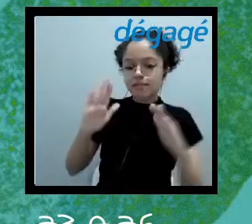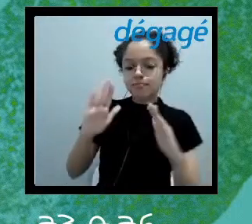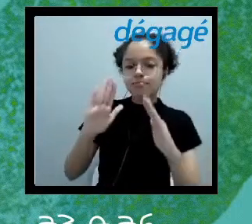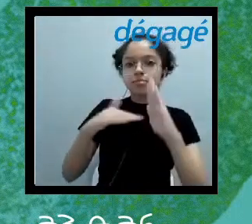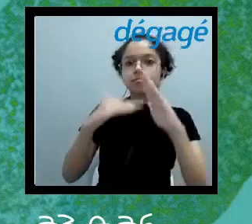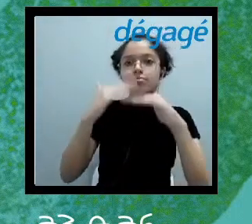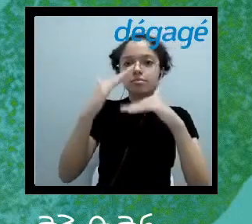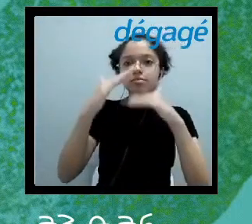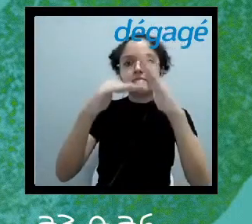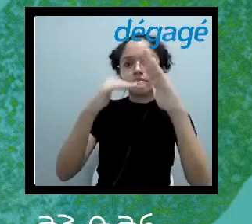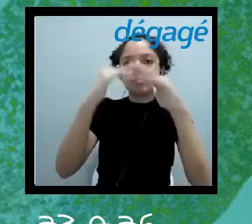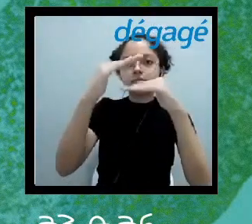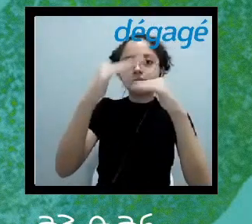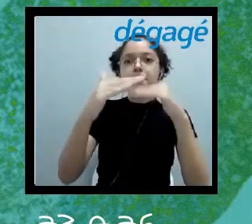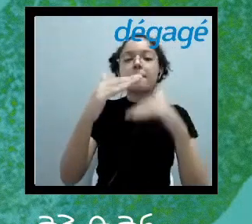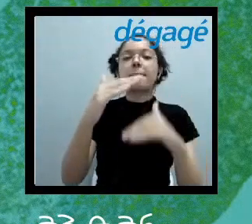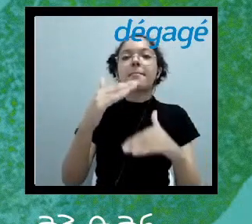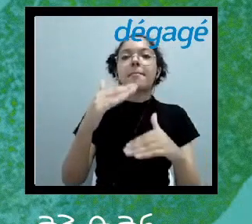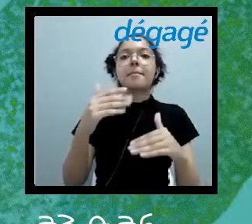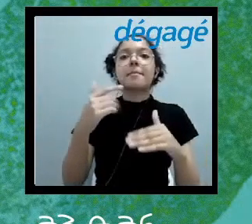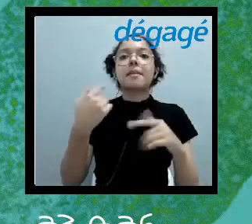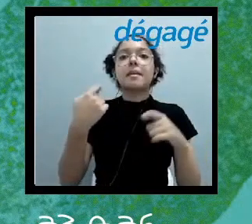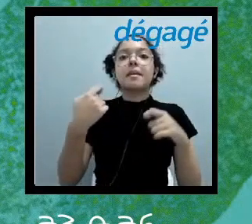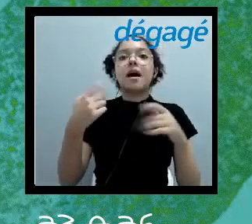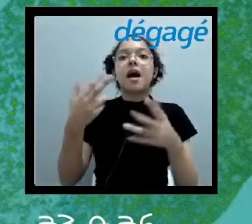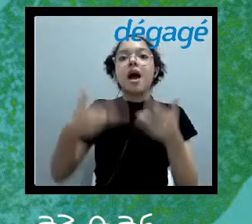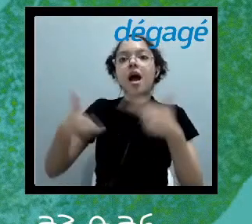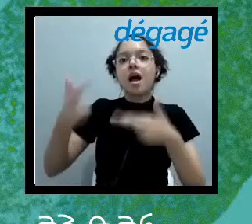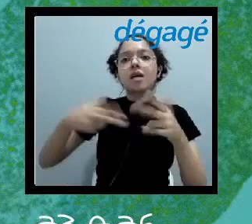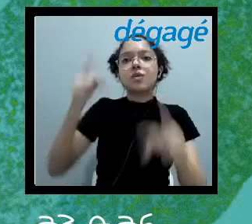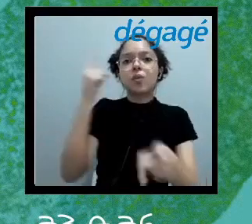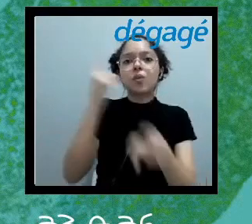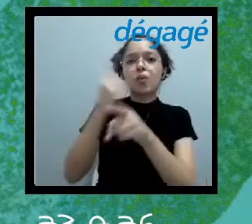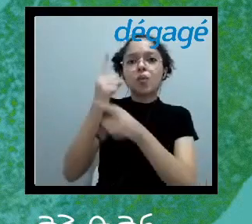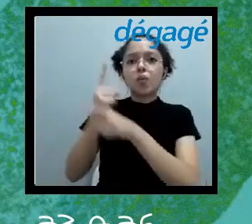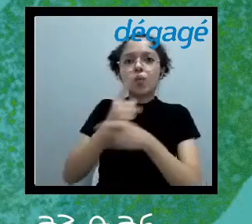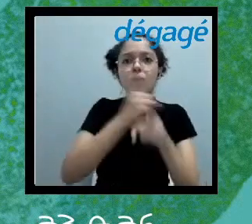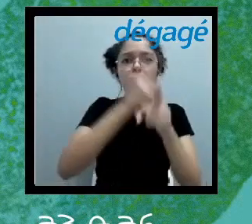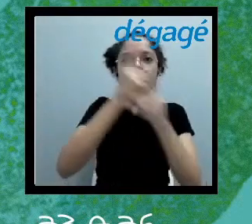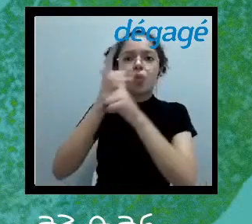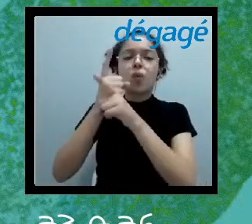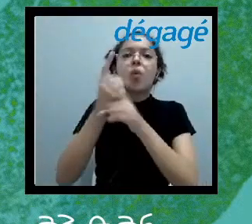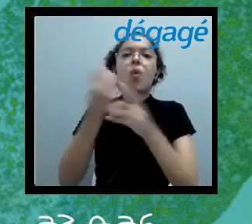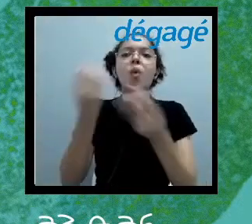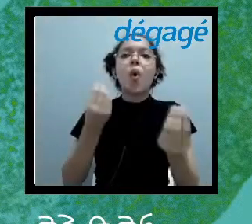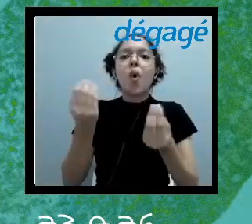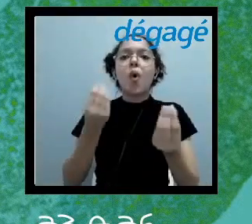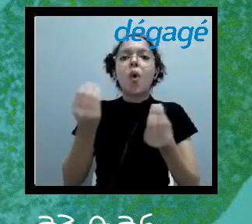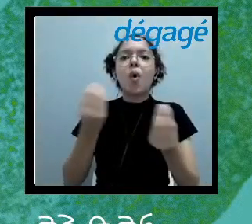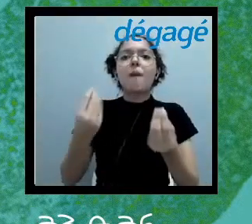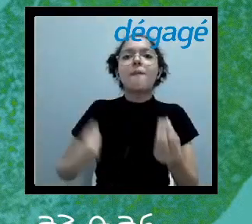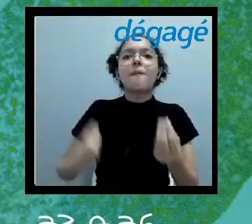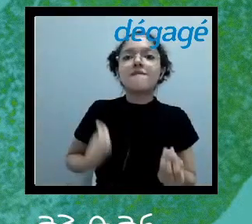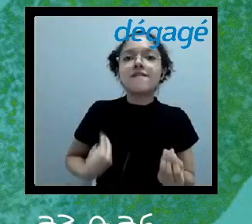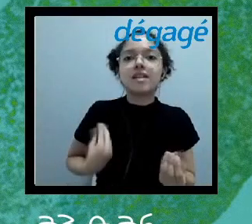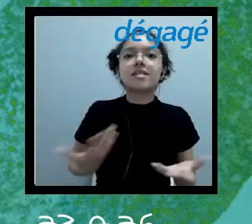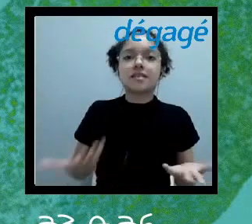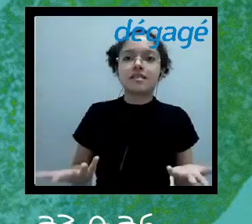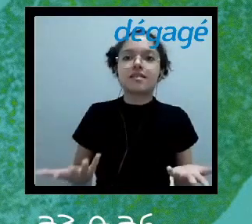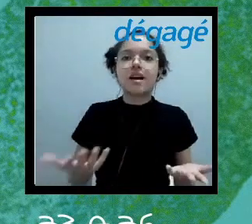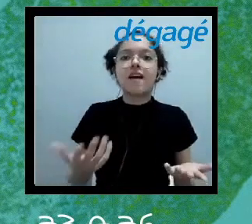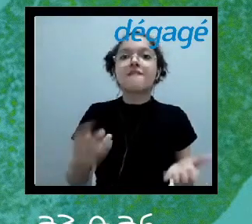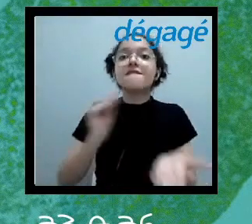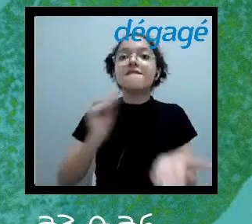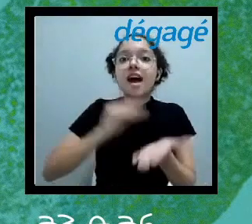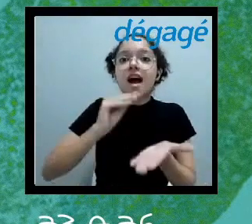outro. Relação é encontro, algo que, embora muitos creem saber, de fato não vivenciam. Não há encontro quando,